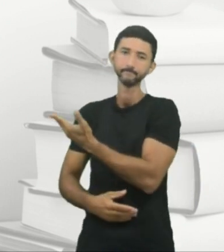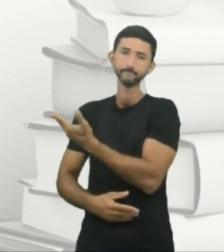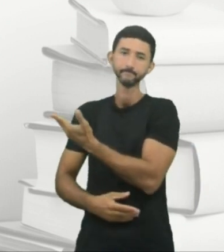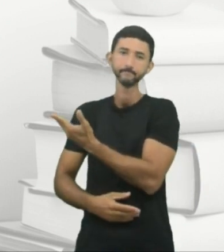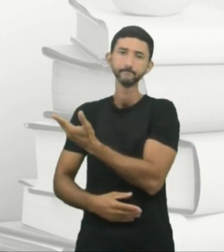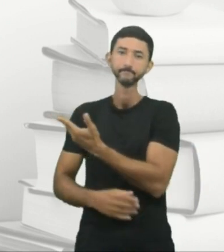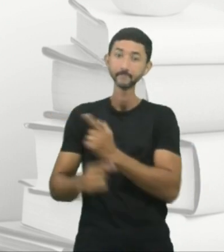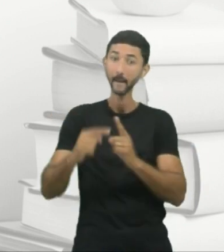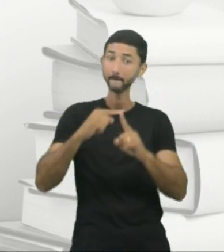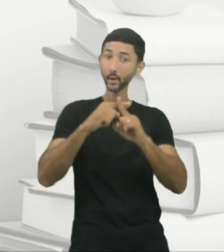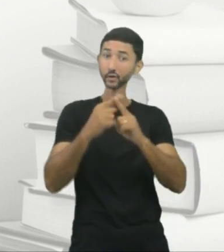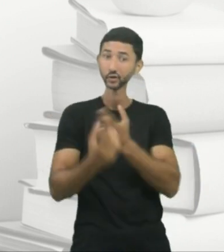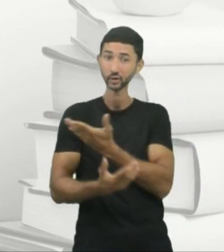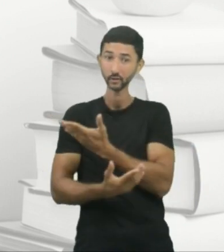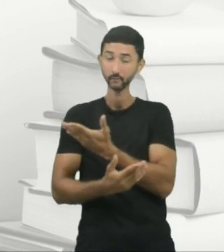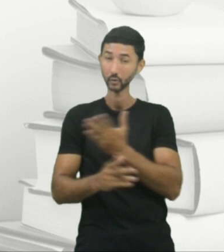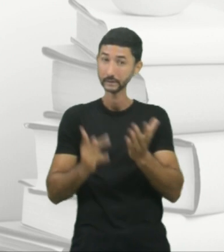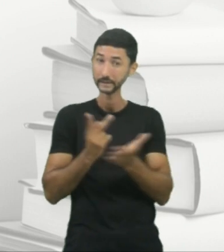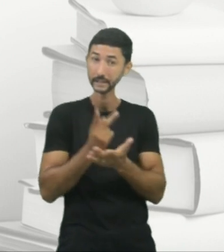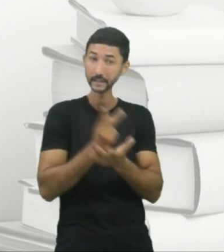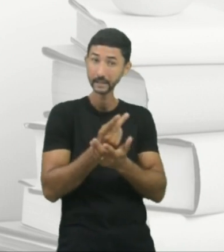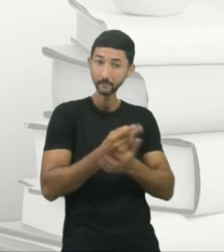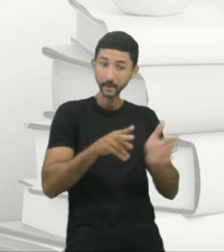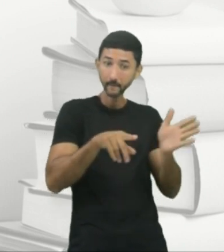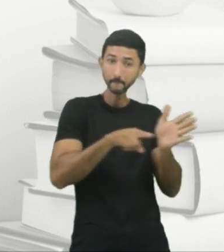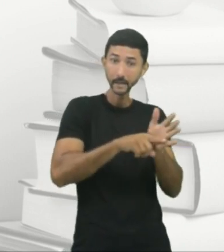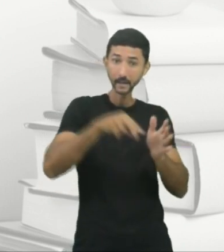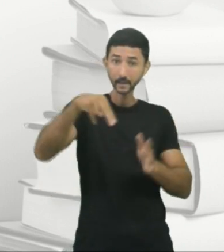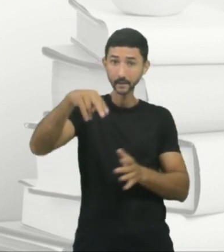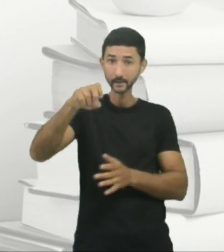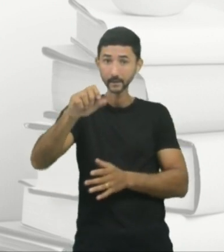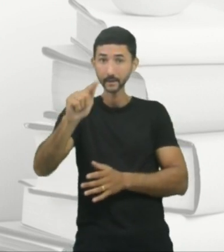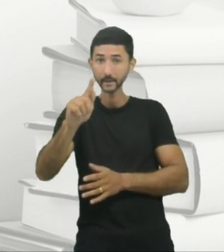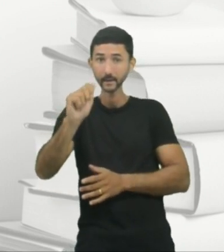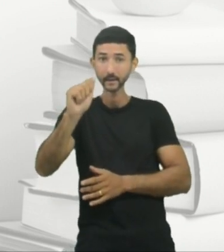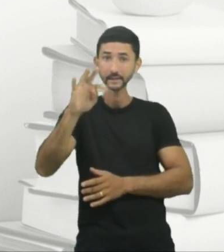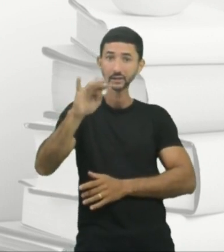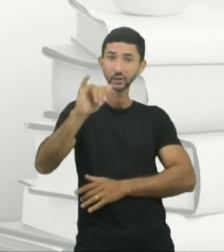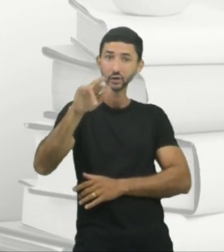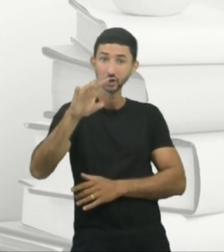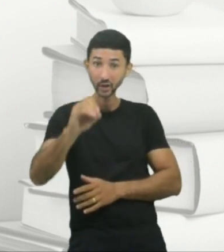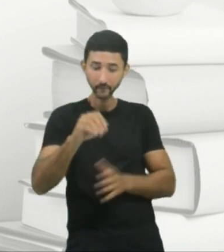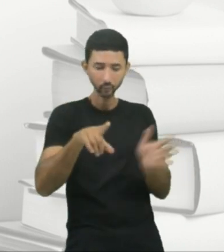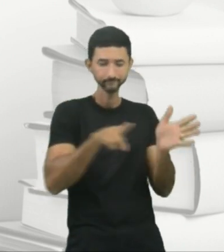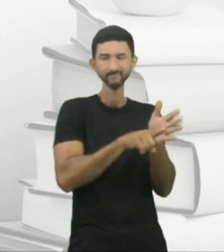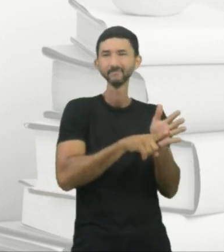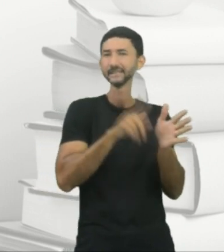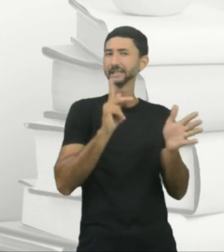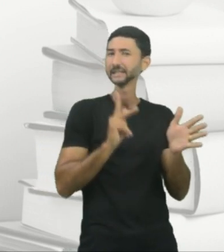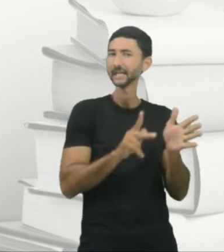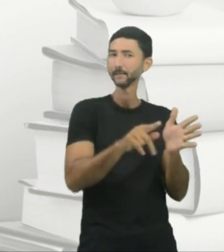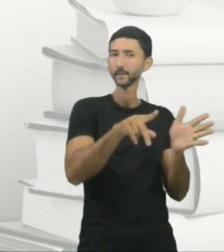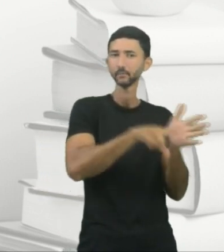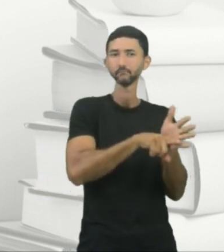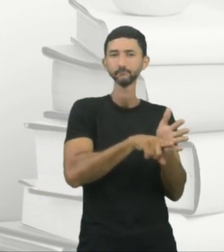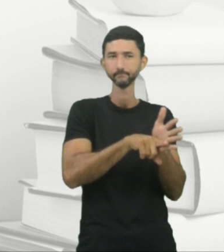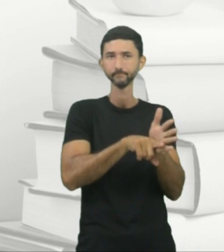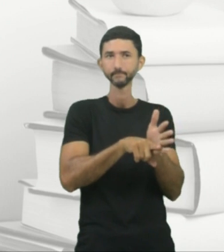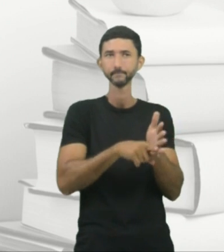tá? Agora, o negativo não. Ele sempre tem que ter o sinal de menos. Então, olha aqui